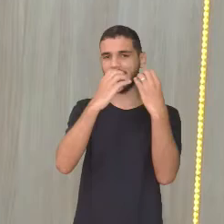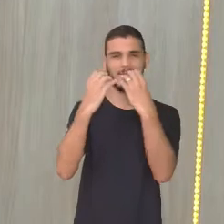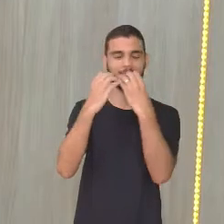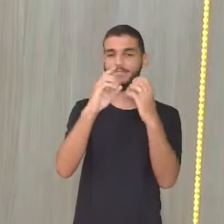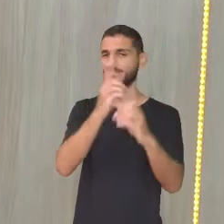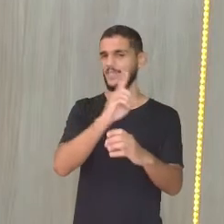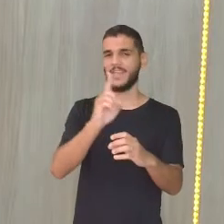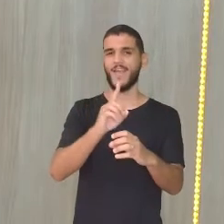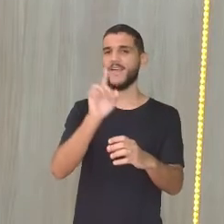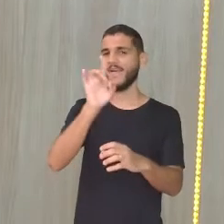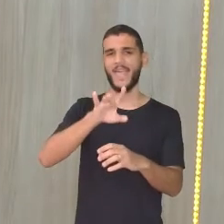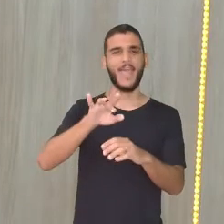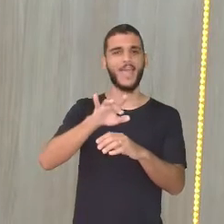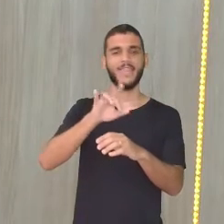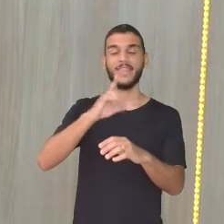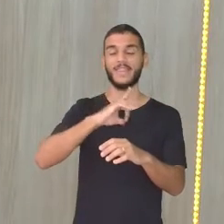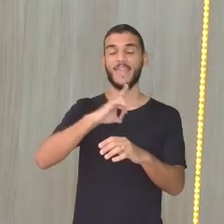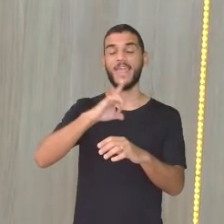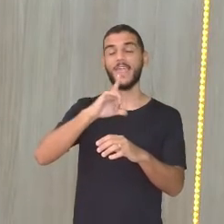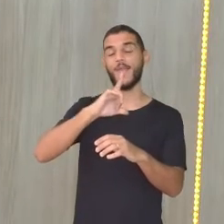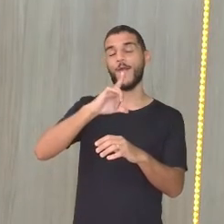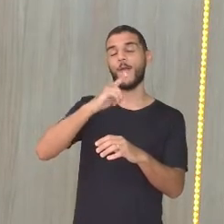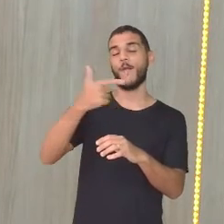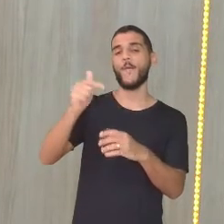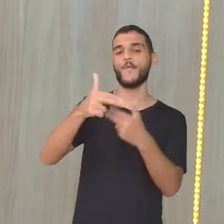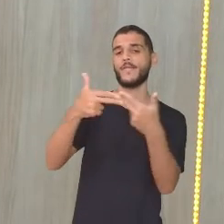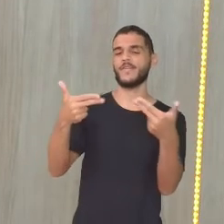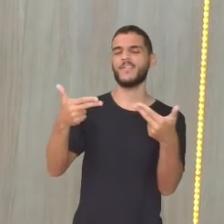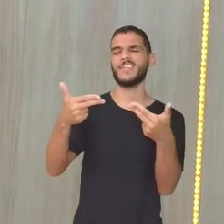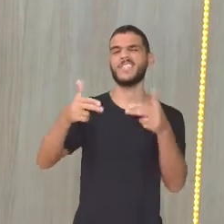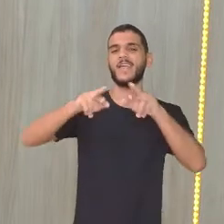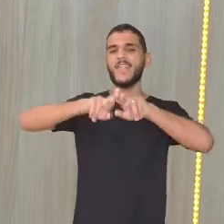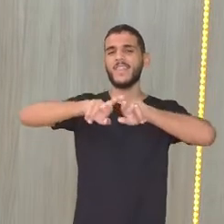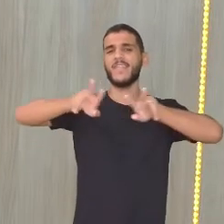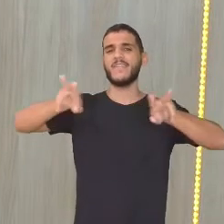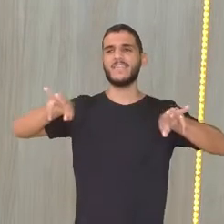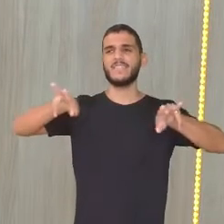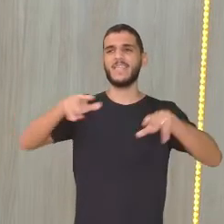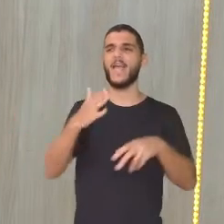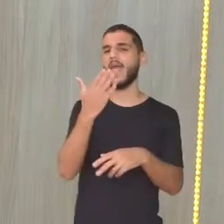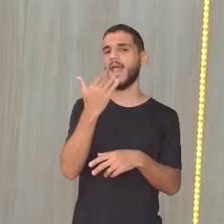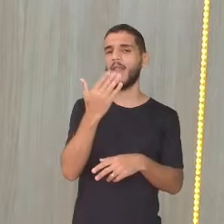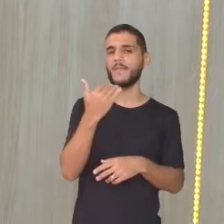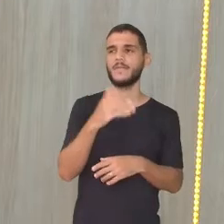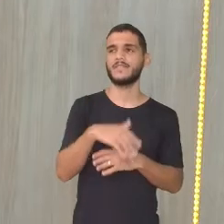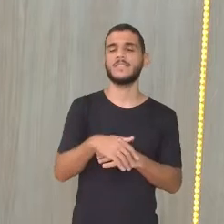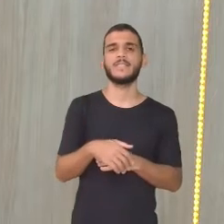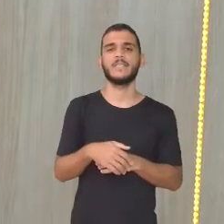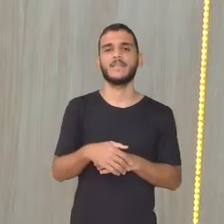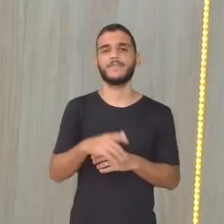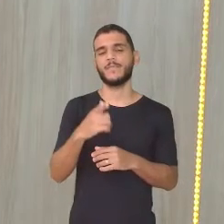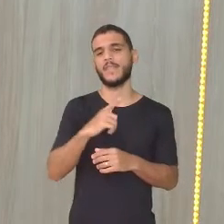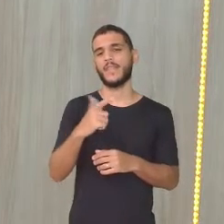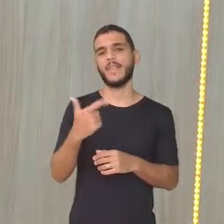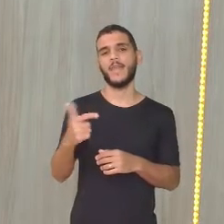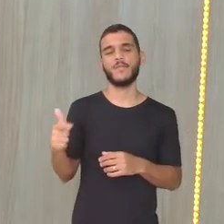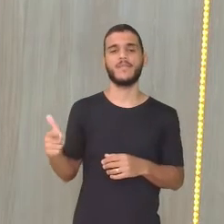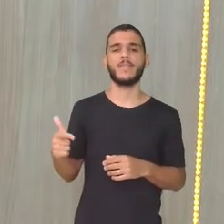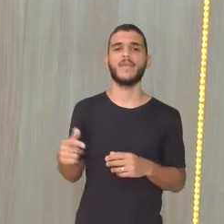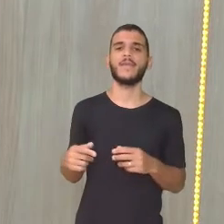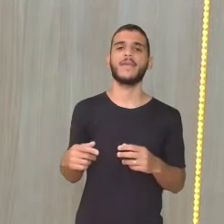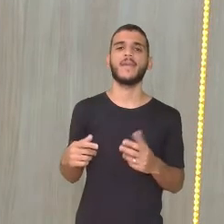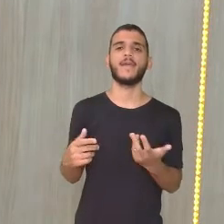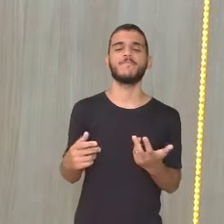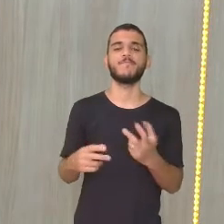assim. Né? Então, a diversidade alimentícia, né? Uma alimentação sem veneno, sem agrotóxico, Eita.